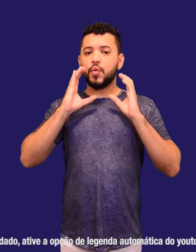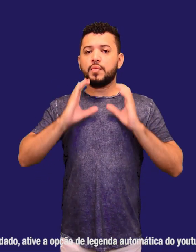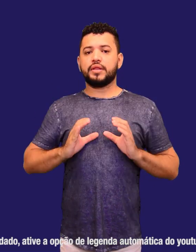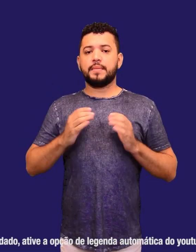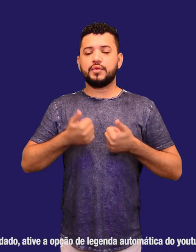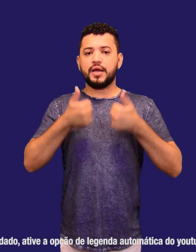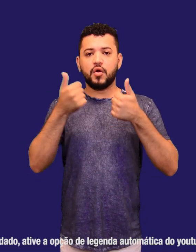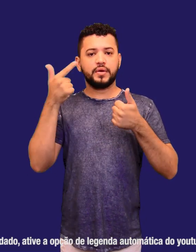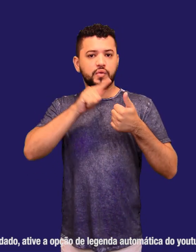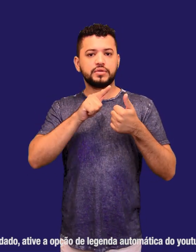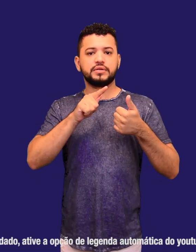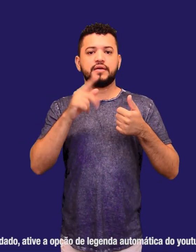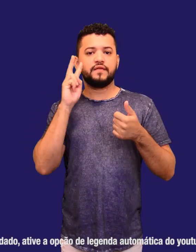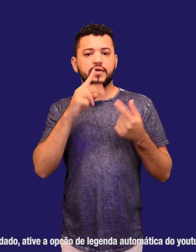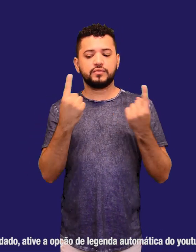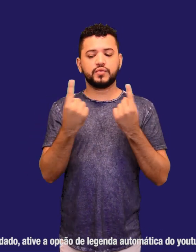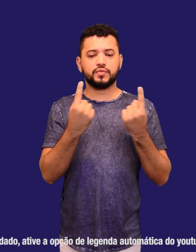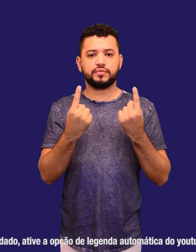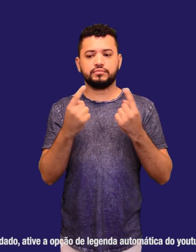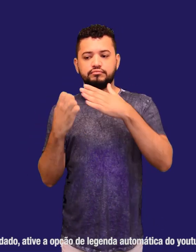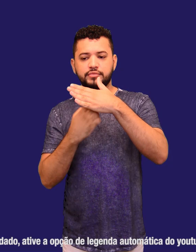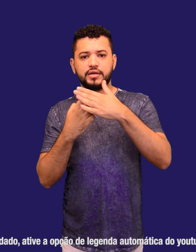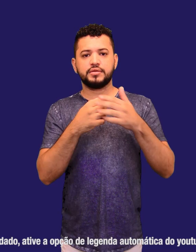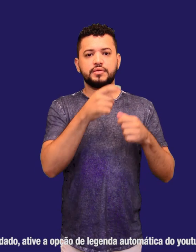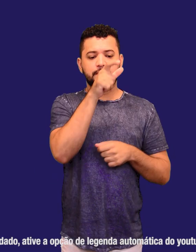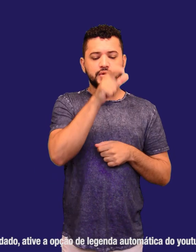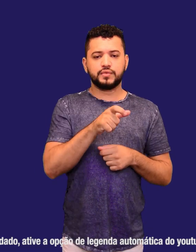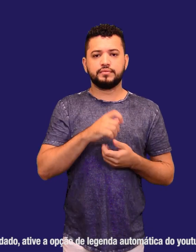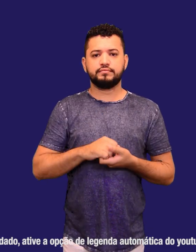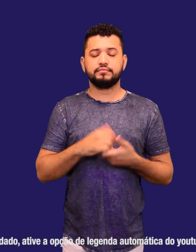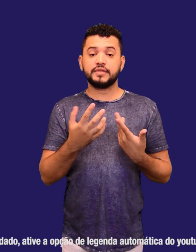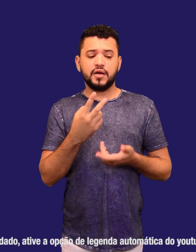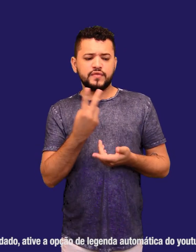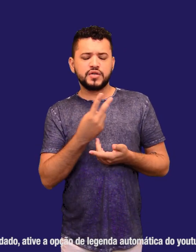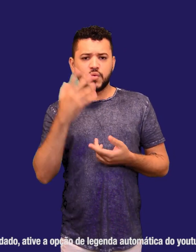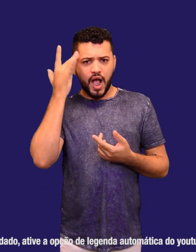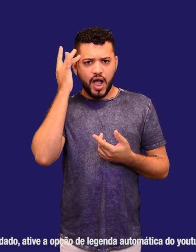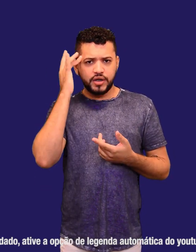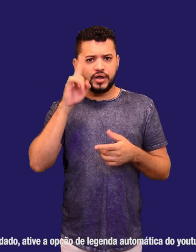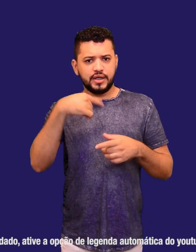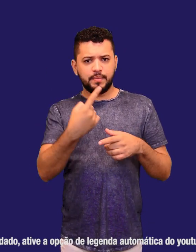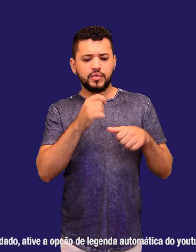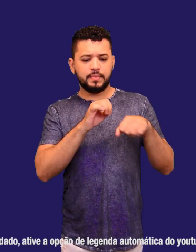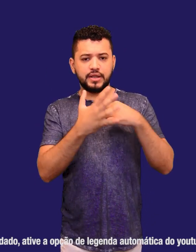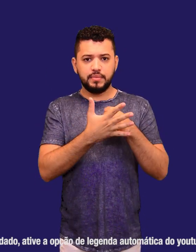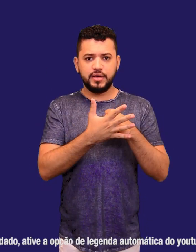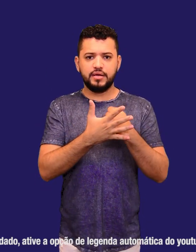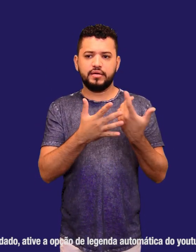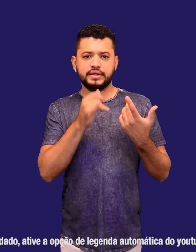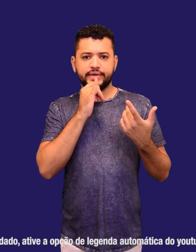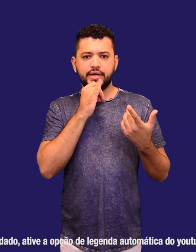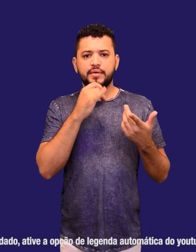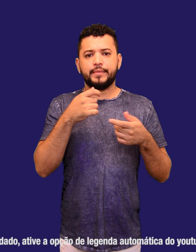é uma escolha de ambos os lados. Meninas, vocês acham que é uma tendência? Ou depois que a gente passar esse período aí de pandemia, que realmente